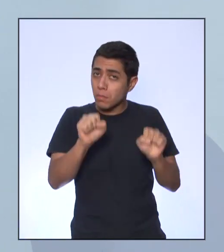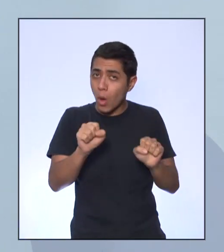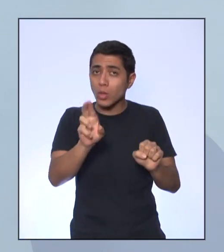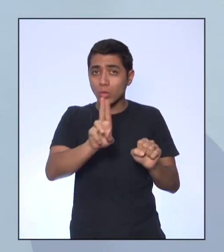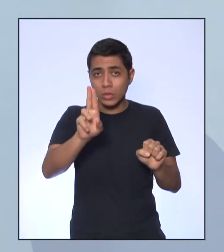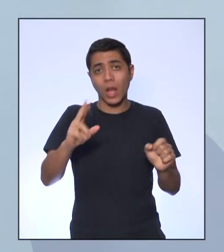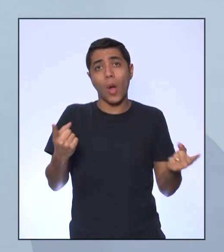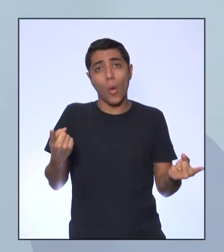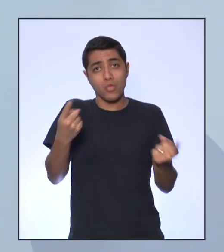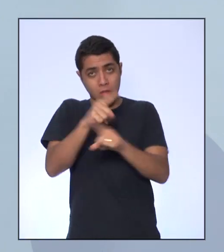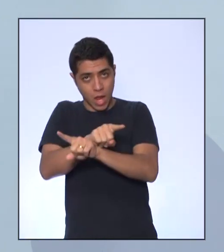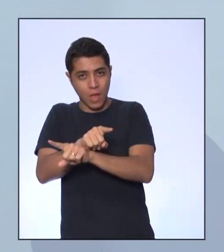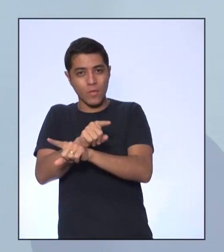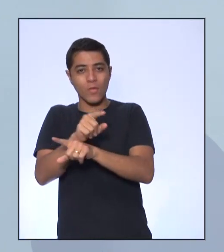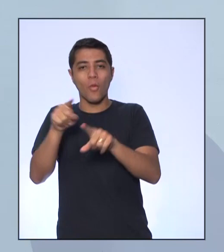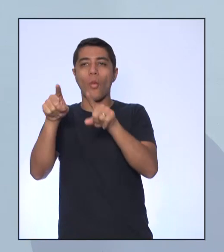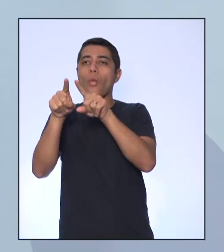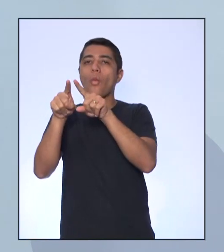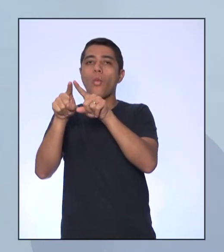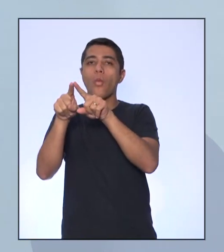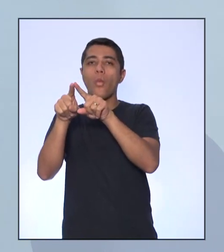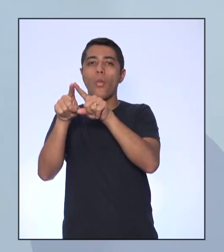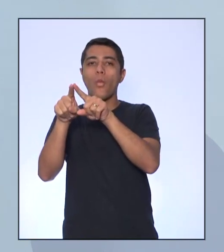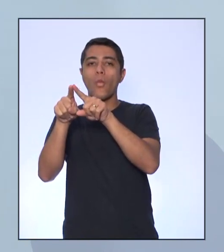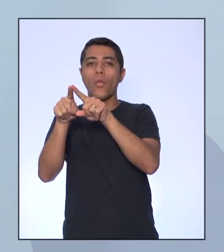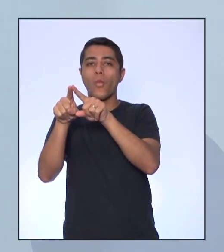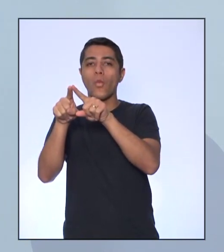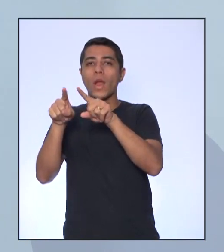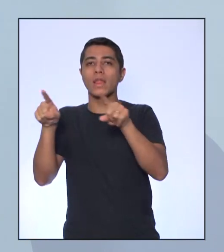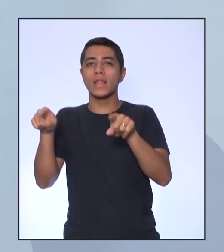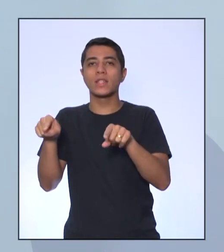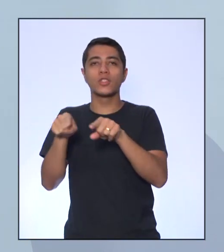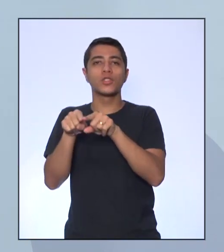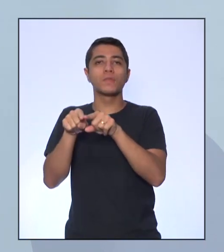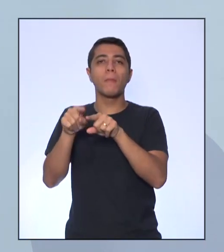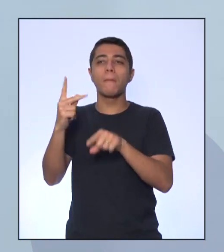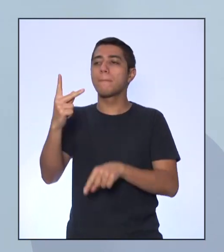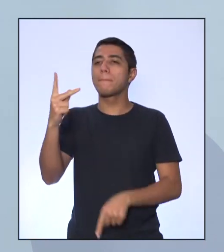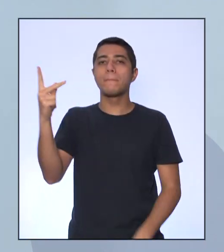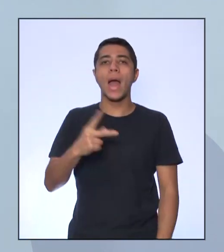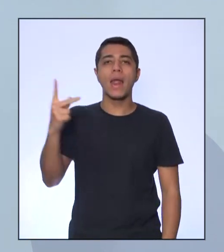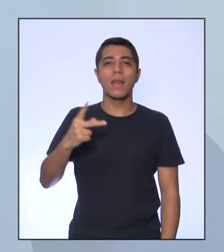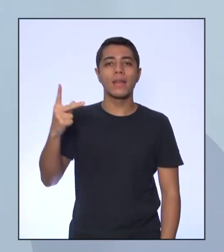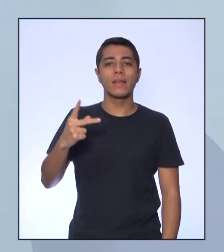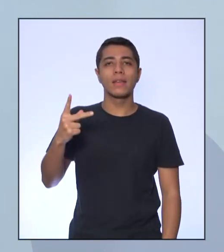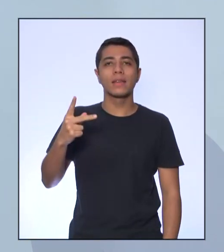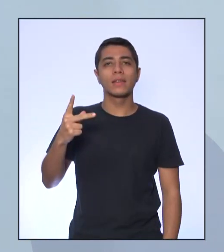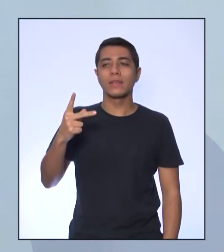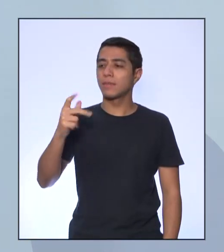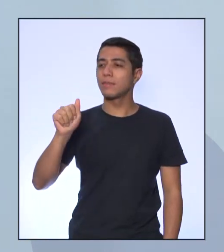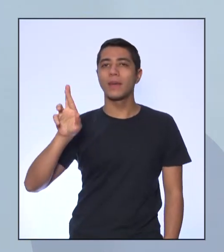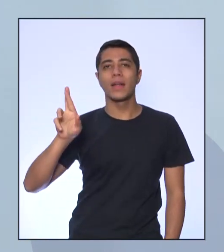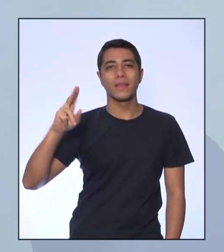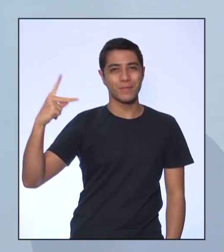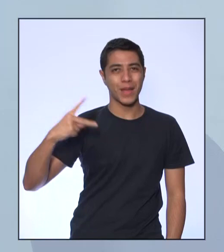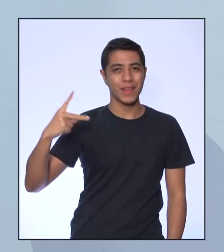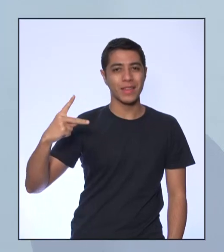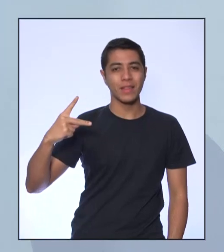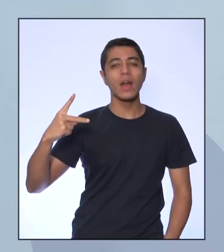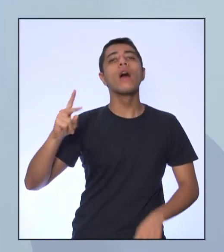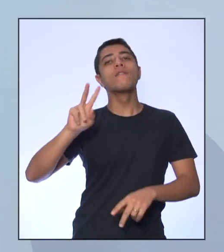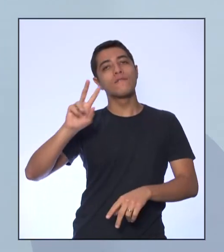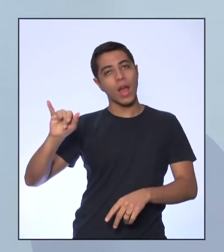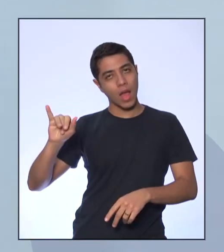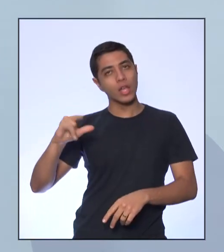ela no quadrante pa seu prolongar ela no quadrante pá eu vou ter termos no caso aqui ó o